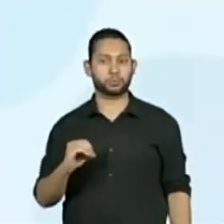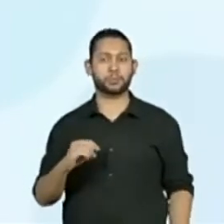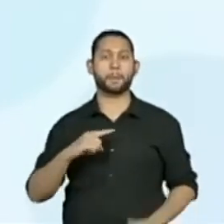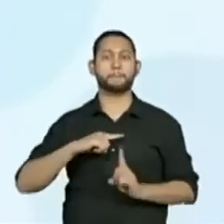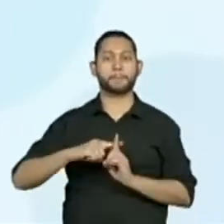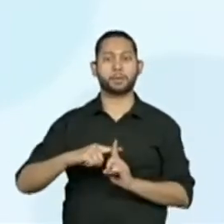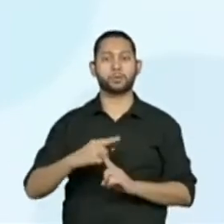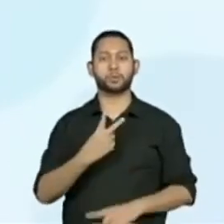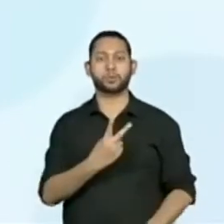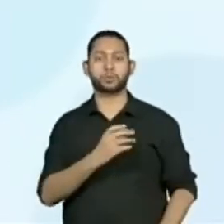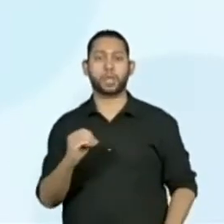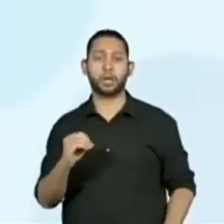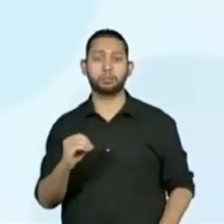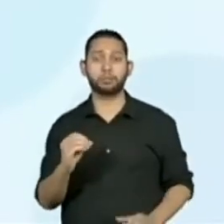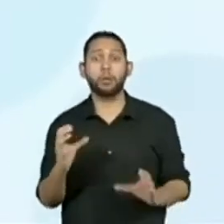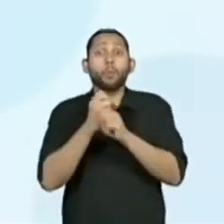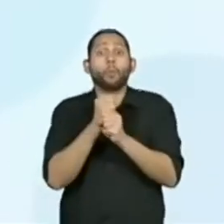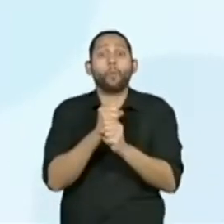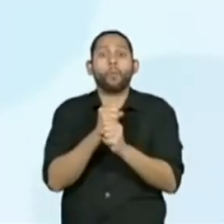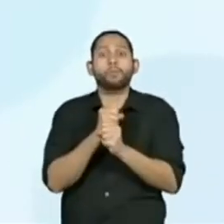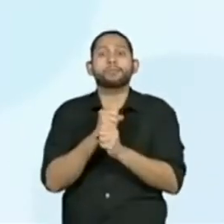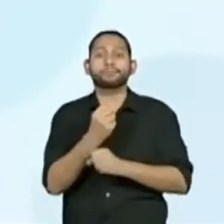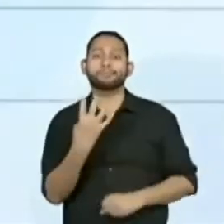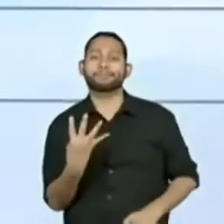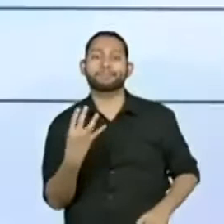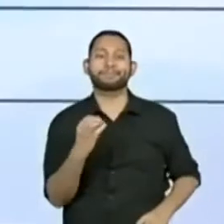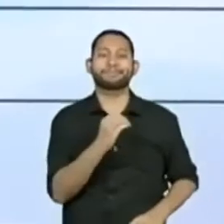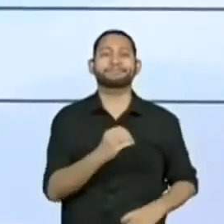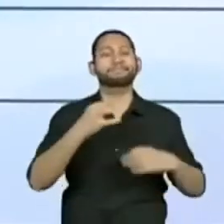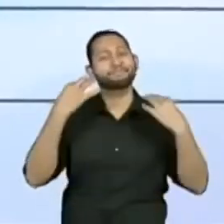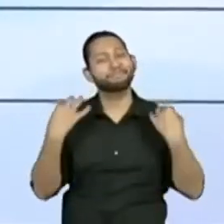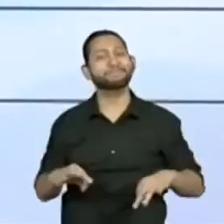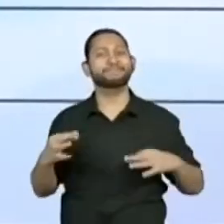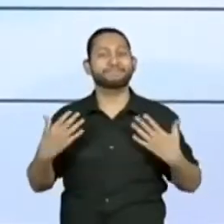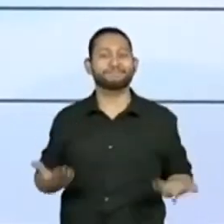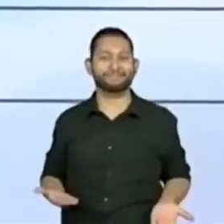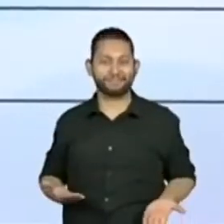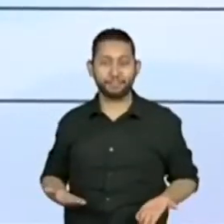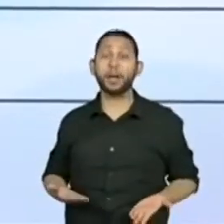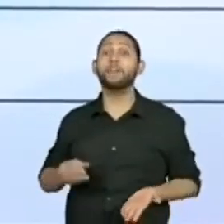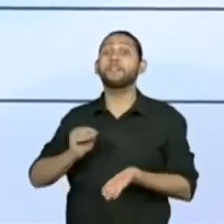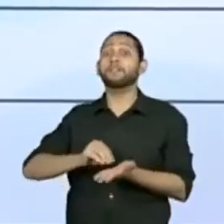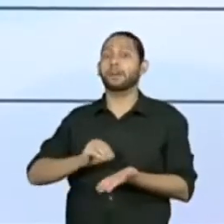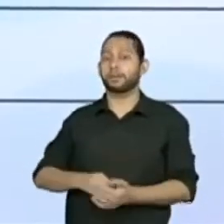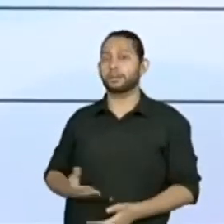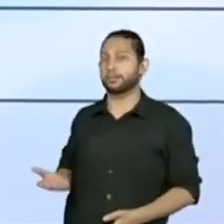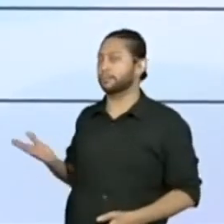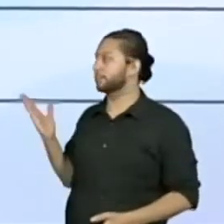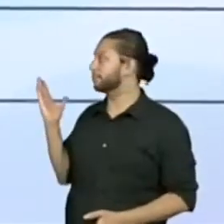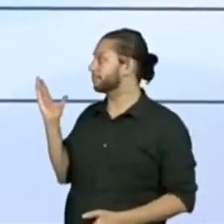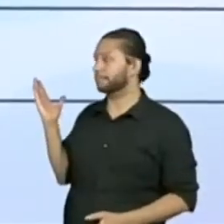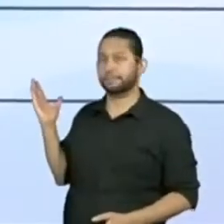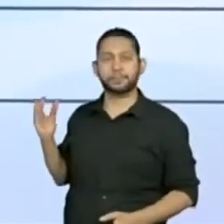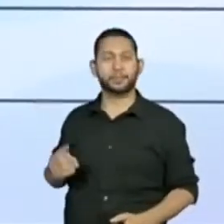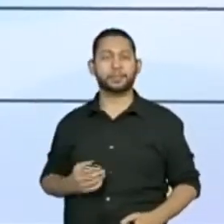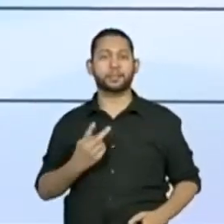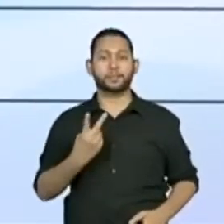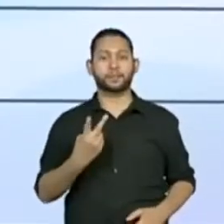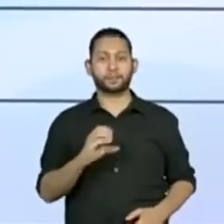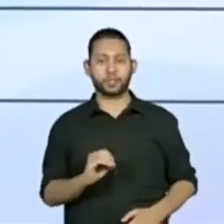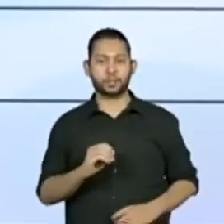8. Até porque, para essa decomposição estar correta, o resultado tem que ser